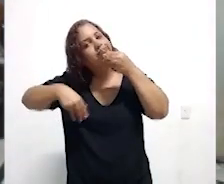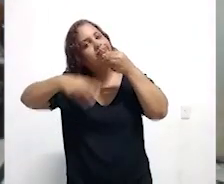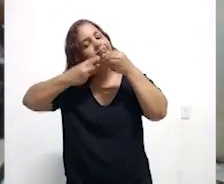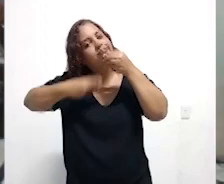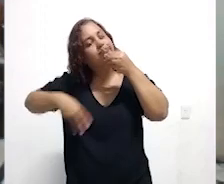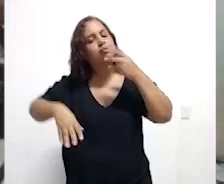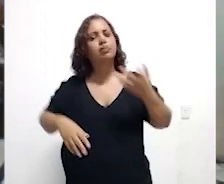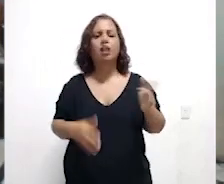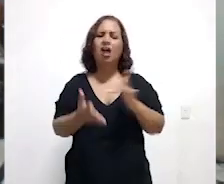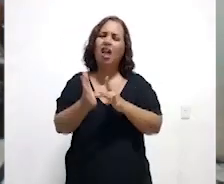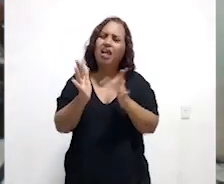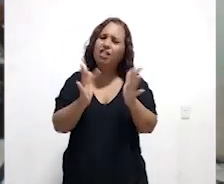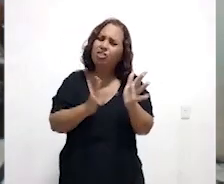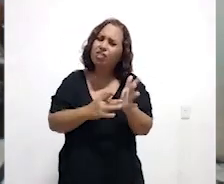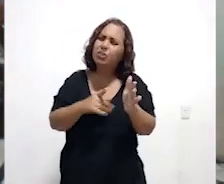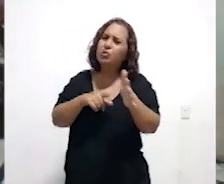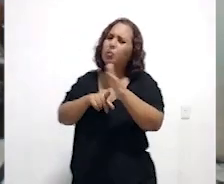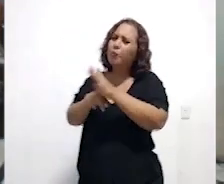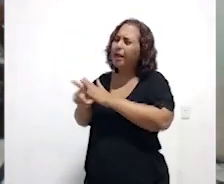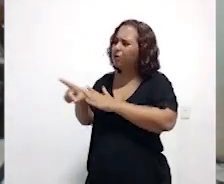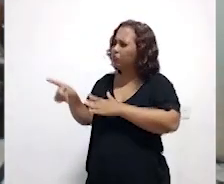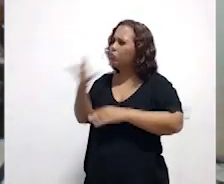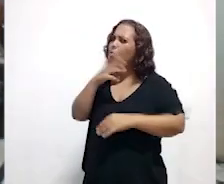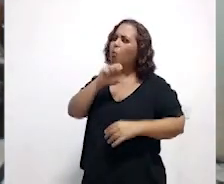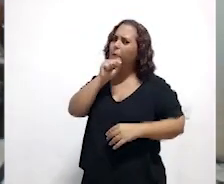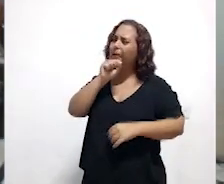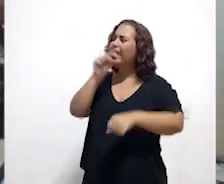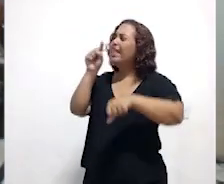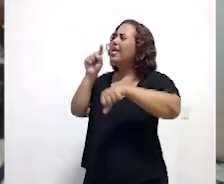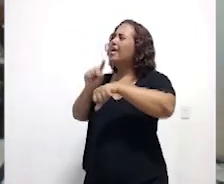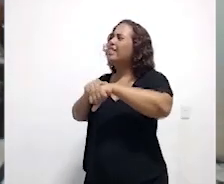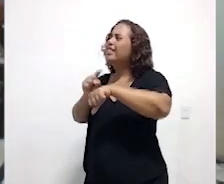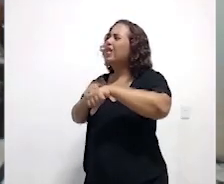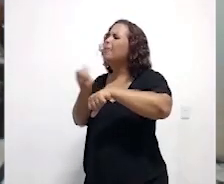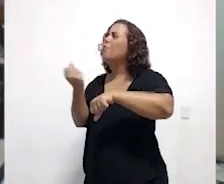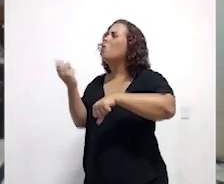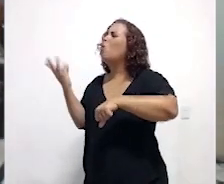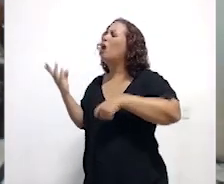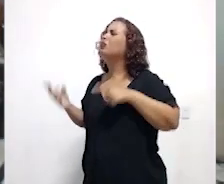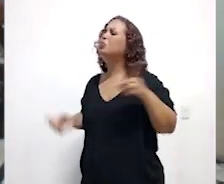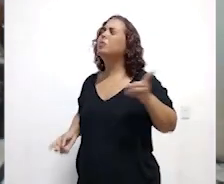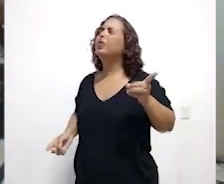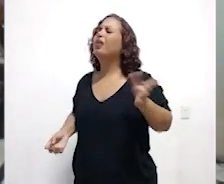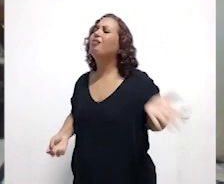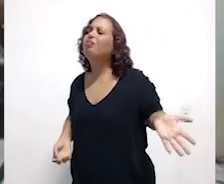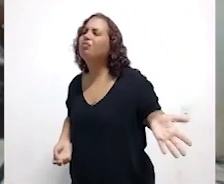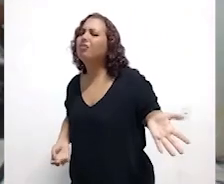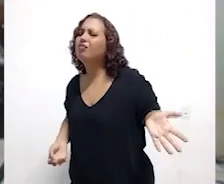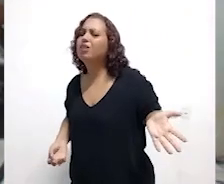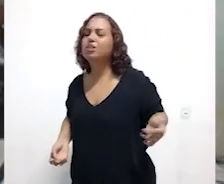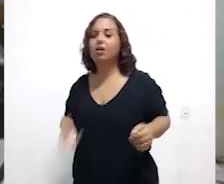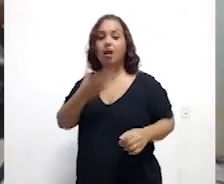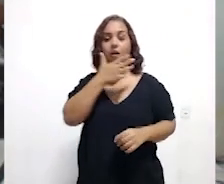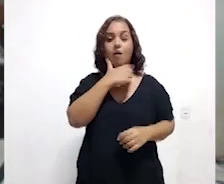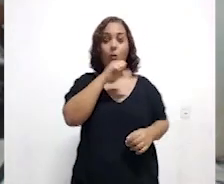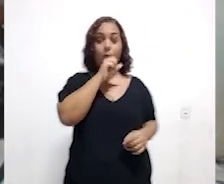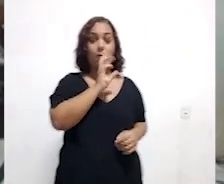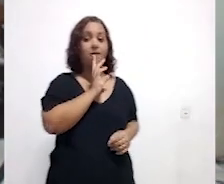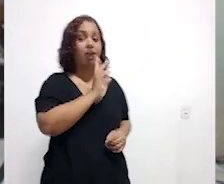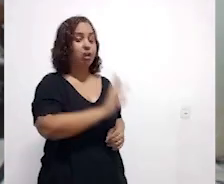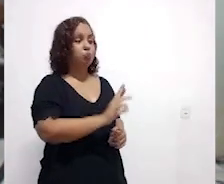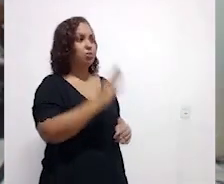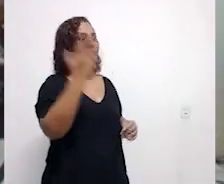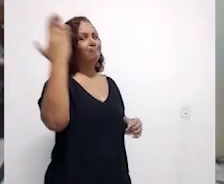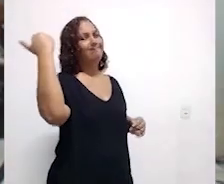há quanto tempo ele está assim? Desde a infância, respondeu ele. Lembra o que eu disse lá